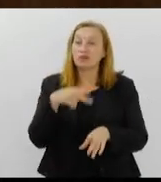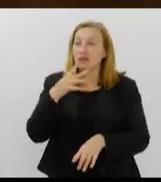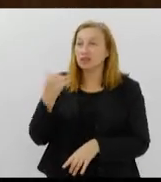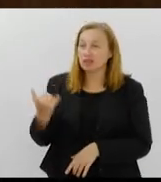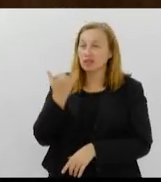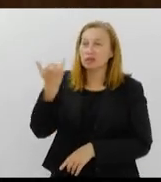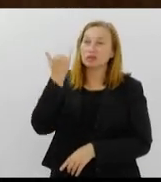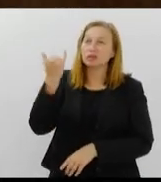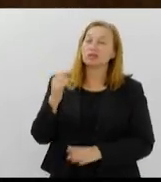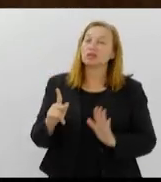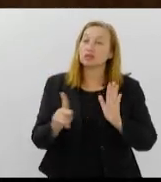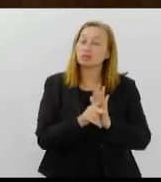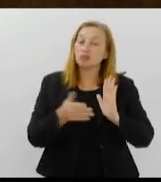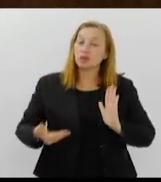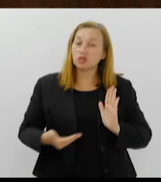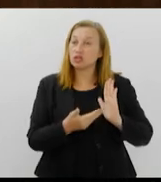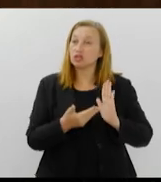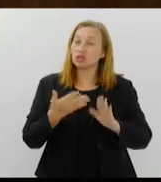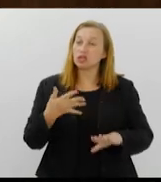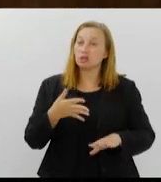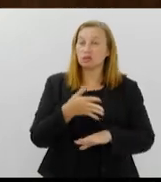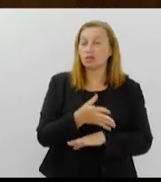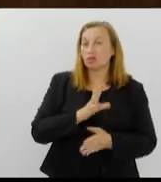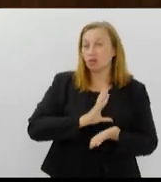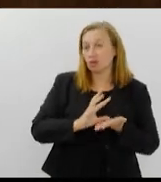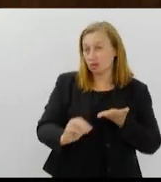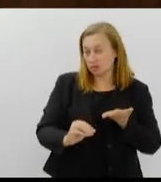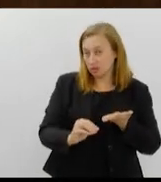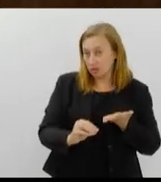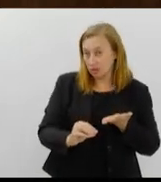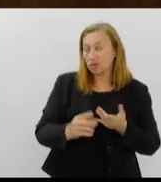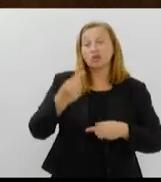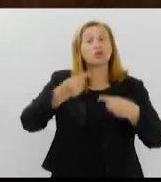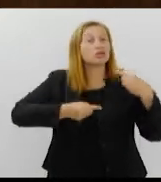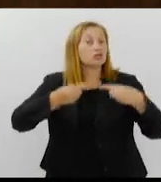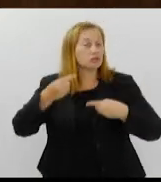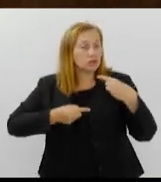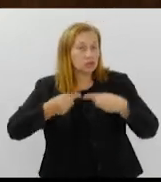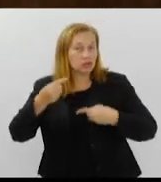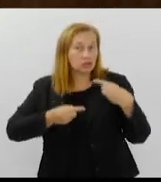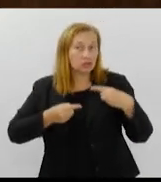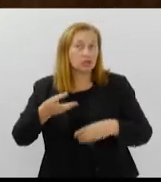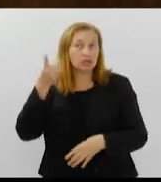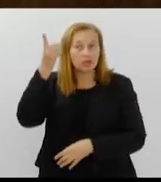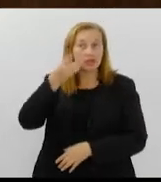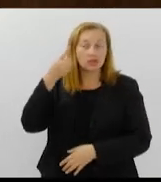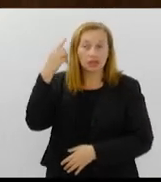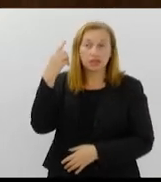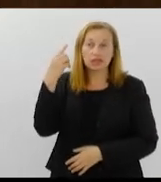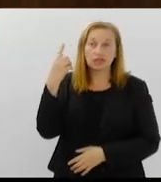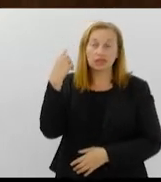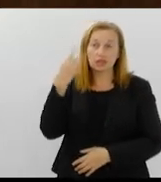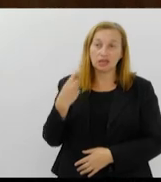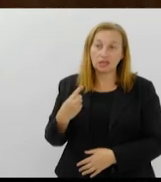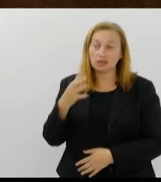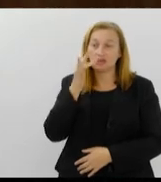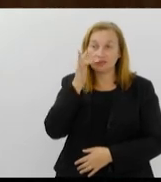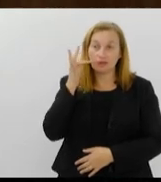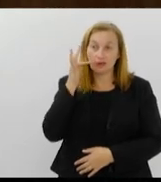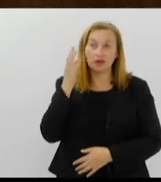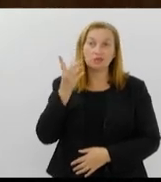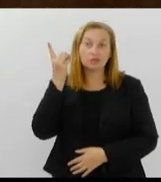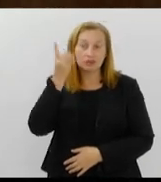importância desse projeto vir hoje em pauta, vir hoje em discussão, deputada Dani Monteiro e deputado